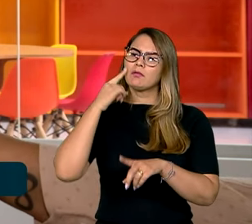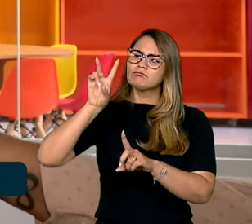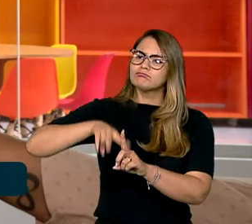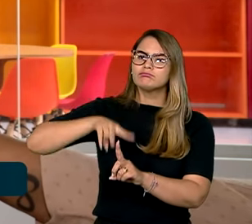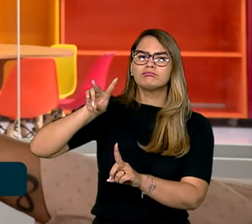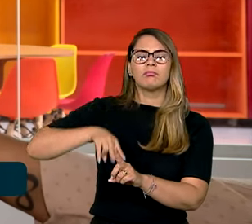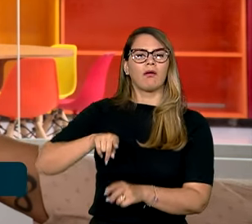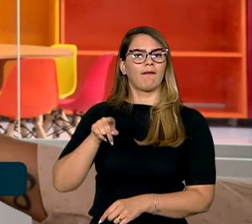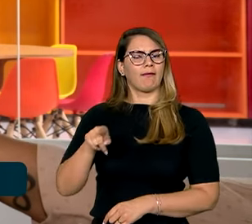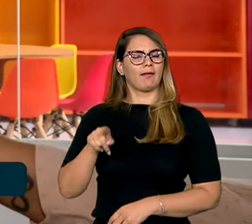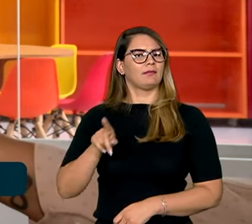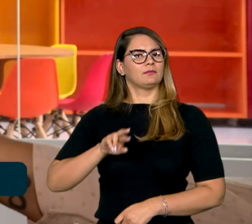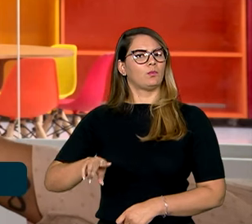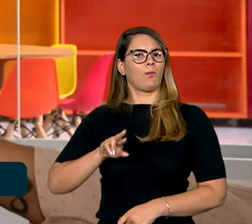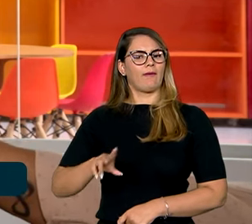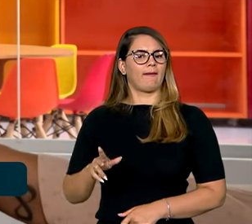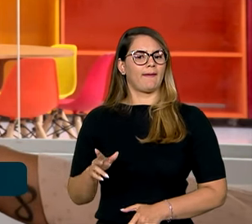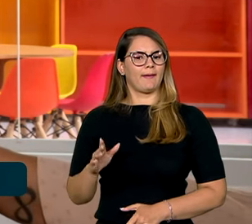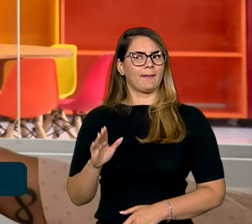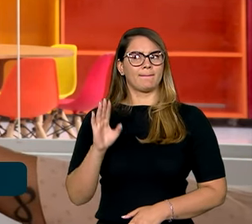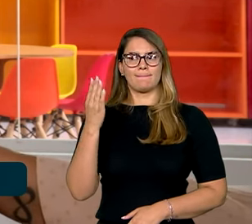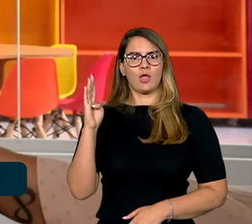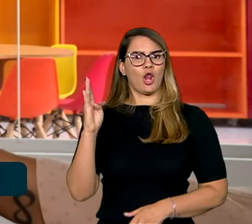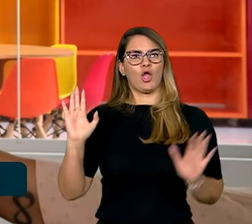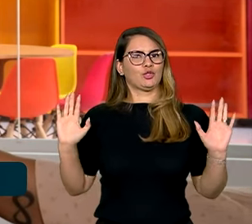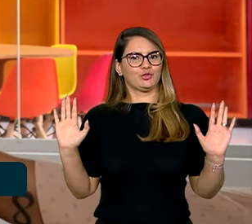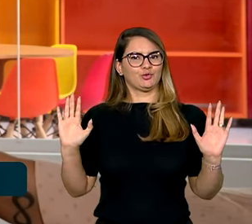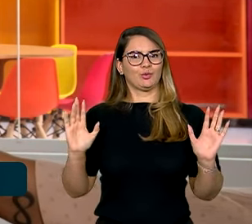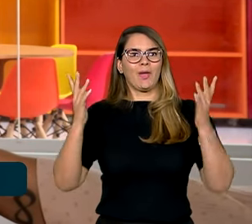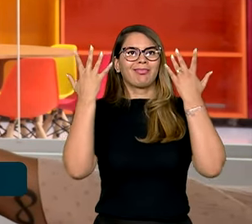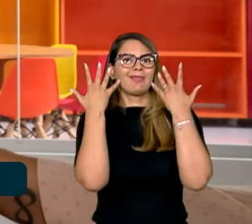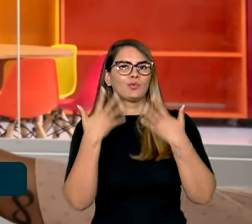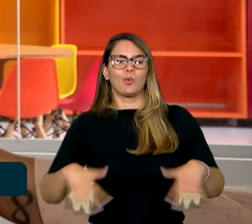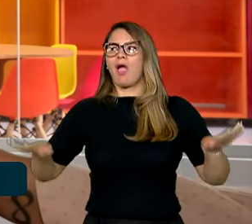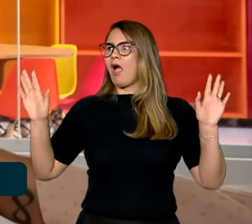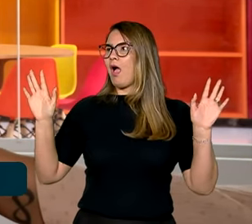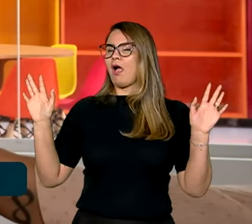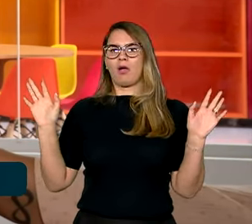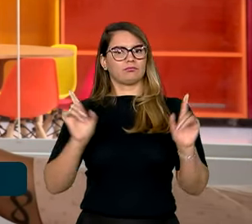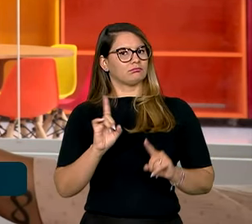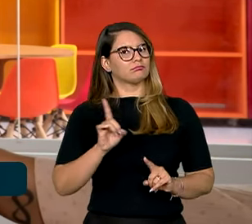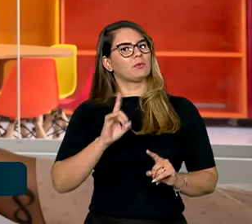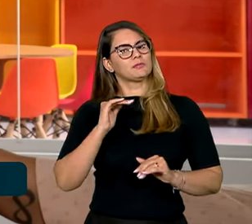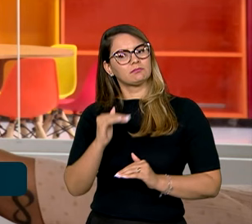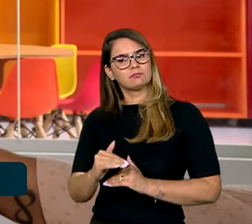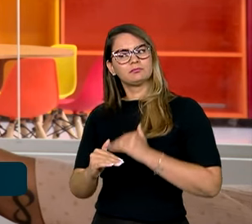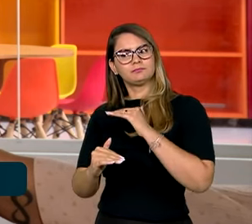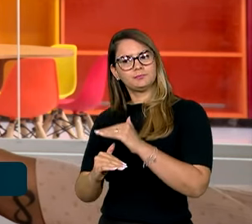reconhecendo que não é biológico, né? Que não já está dado para essas mulheres, que é um processo de construção e que